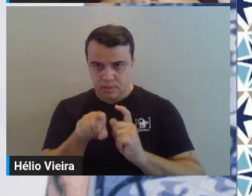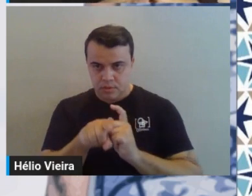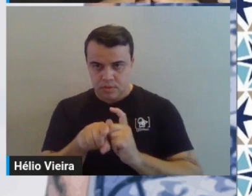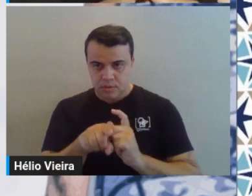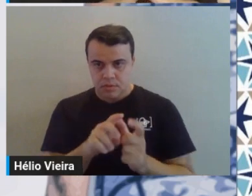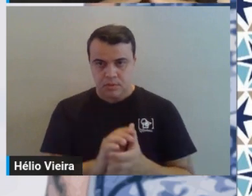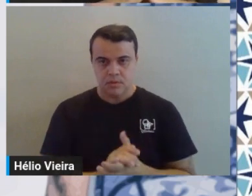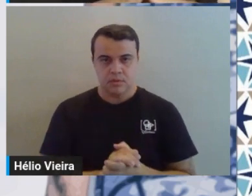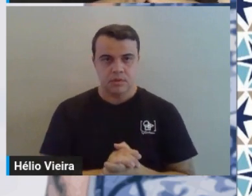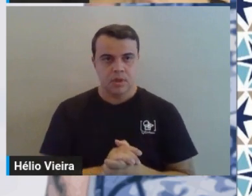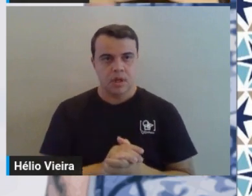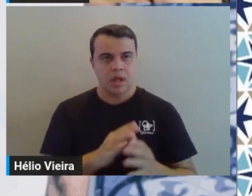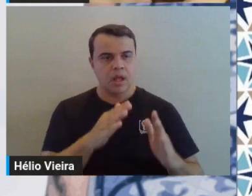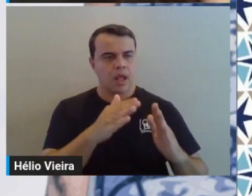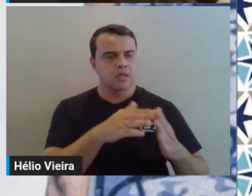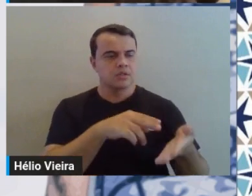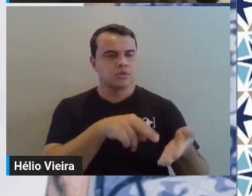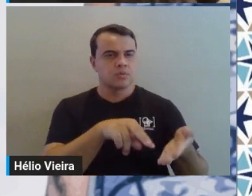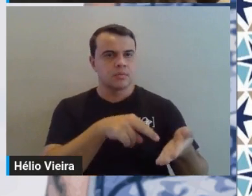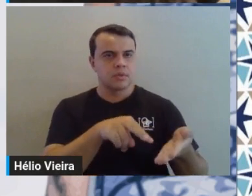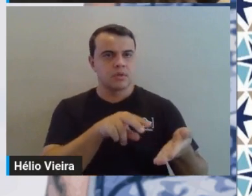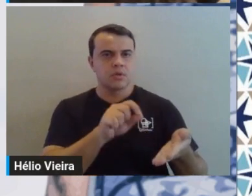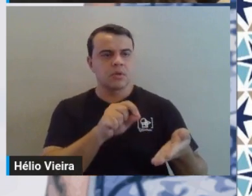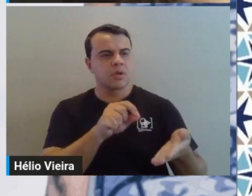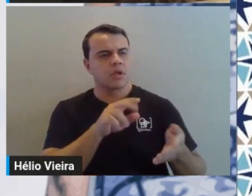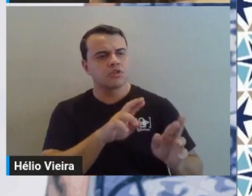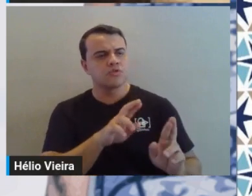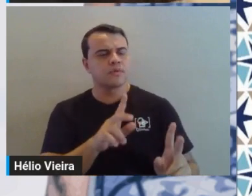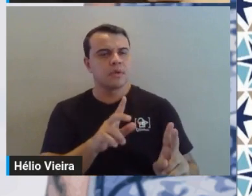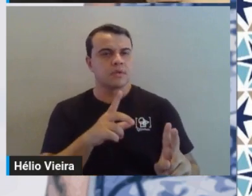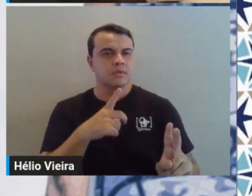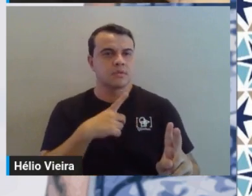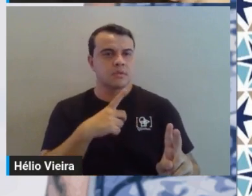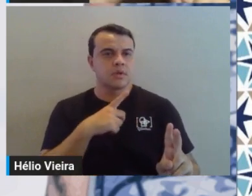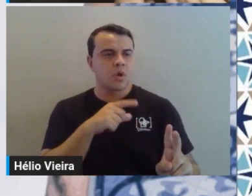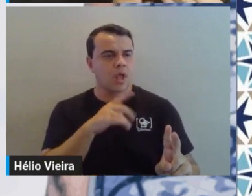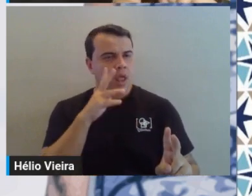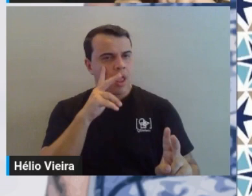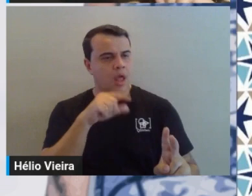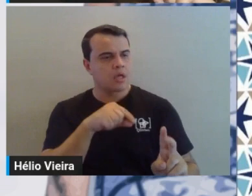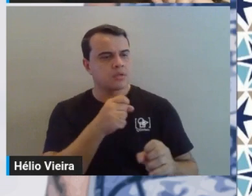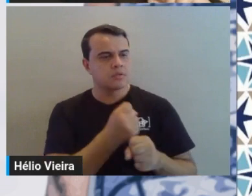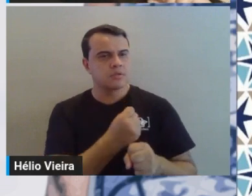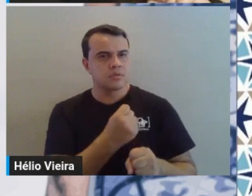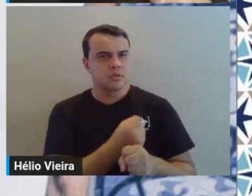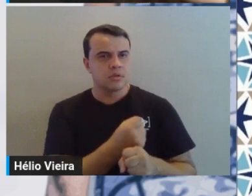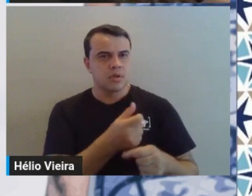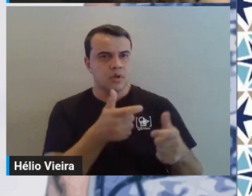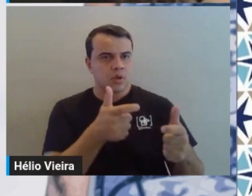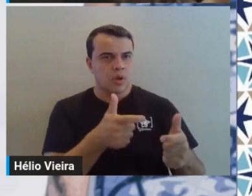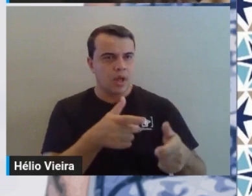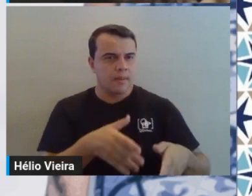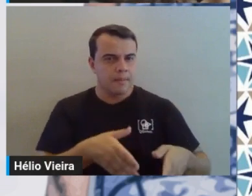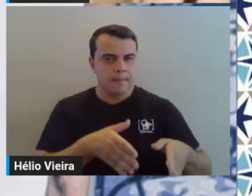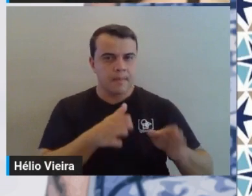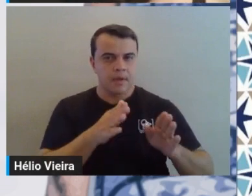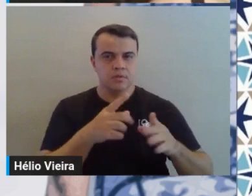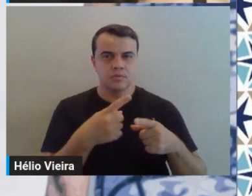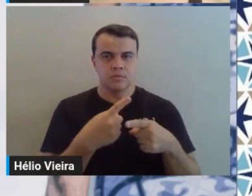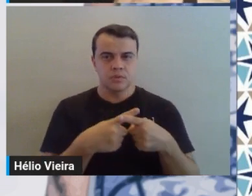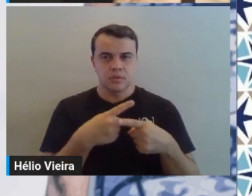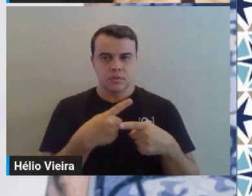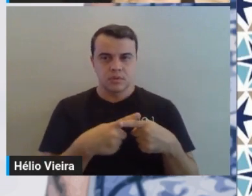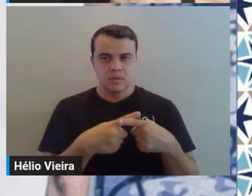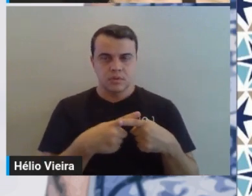do Casa do Baile, que tem um formato diferente. O que você imagina que é esse prédio? Para que serve? Para que